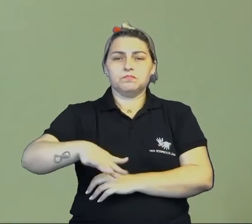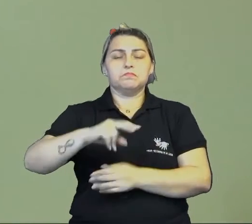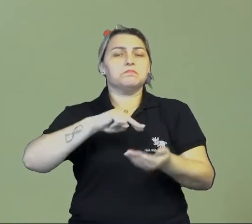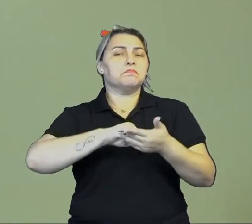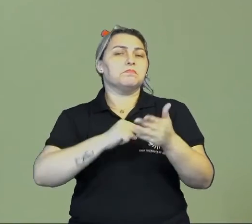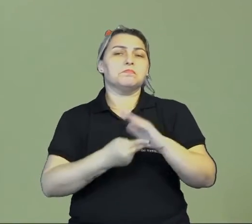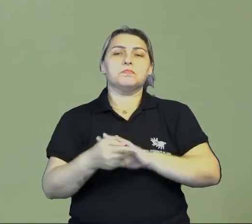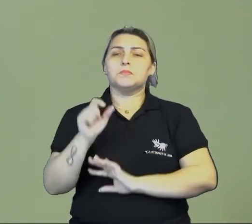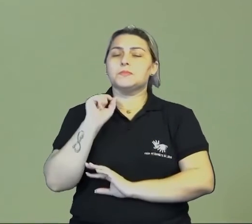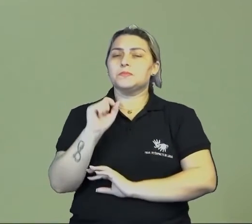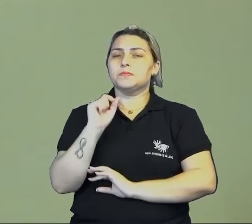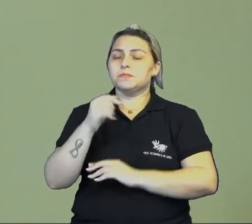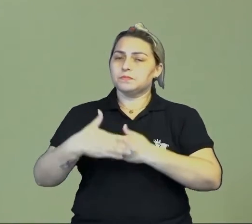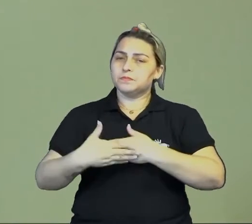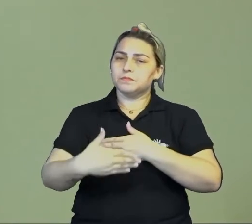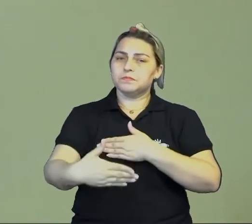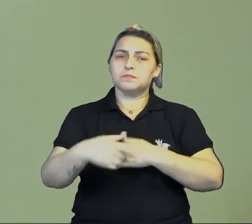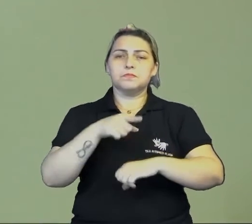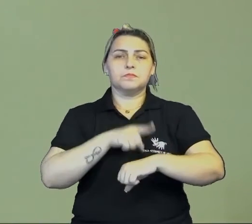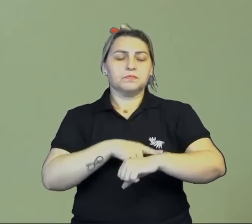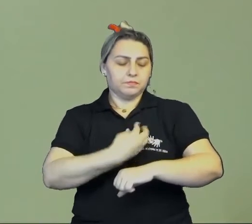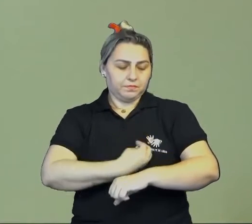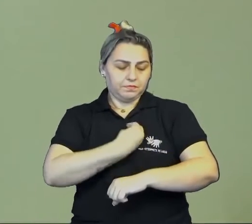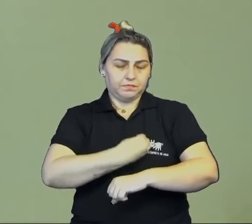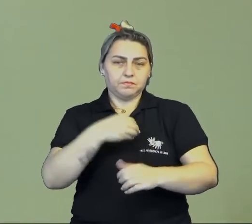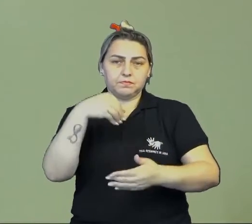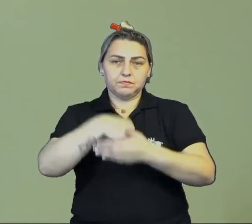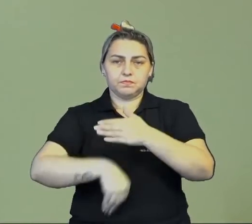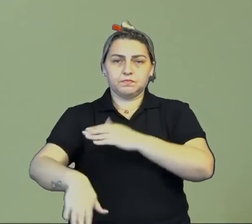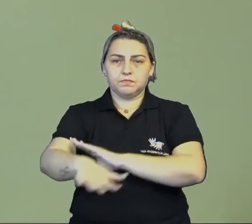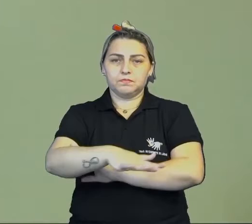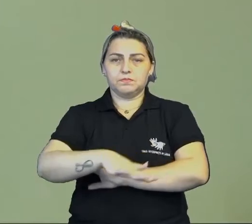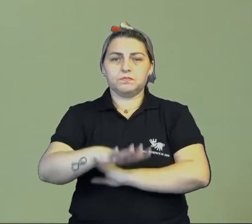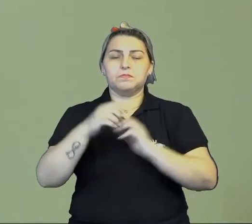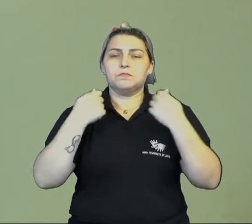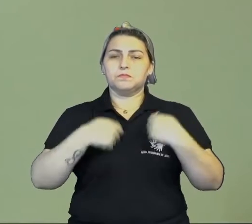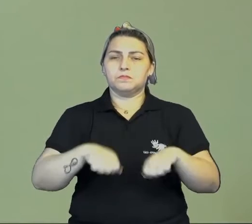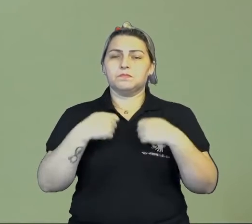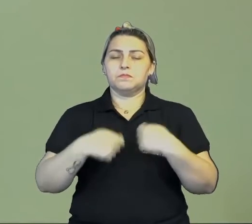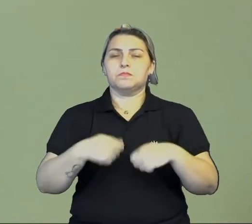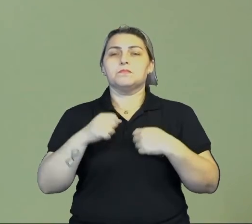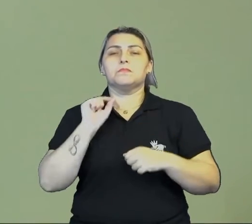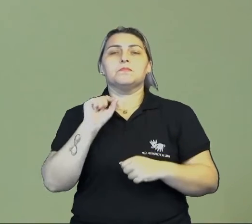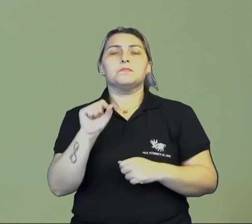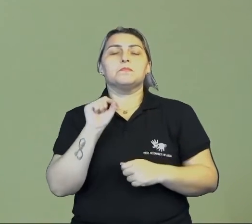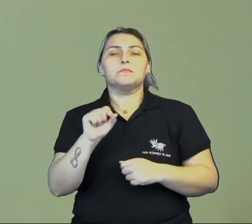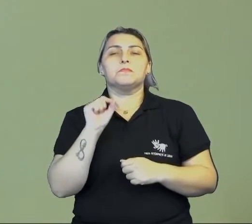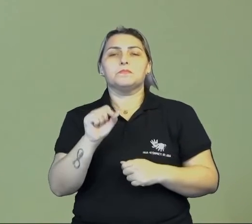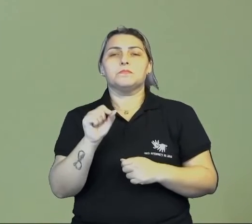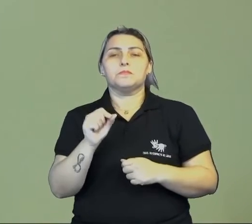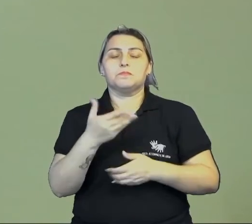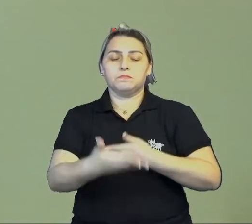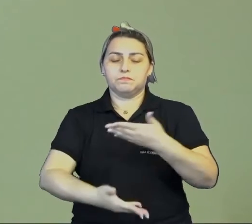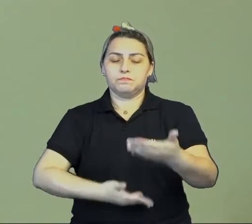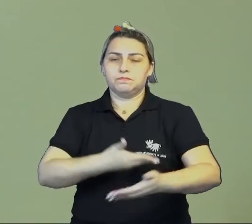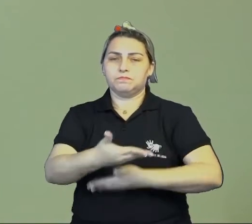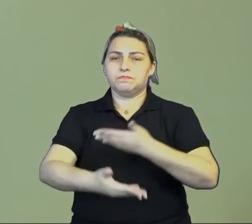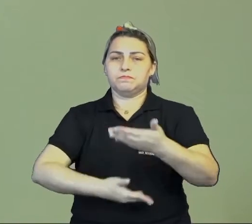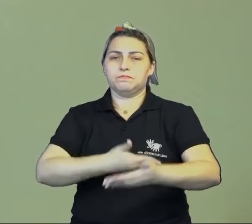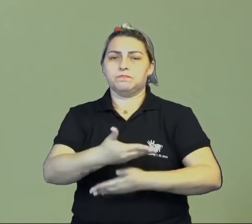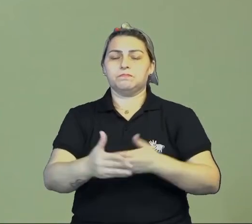o quê? A partir do momento que eu vivo em sociedade, eu preciso estabelecer, interagir,